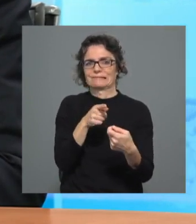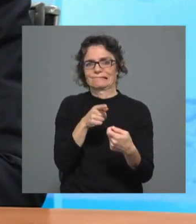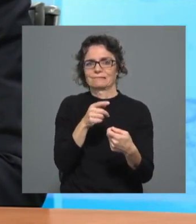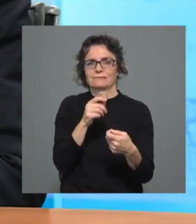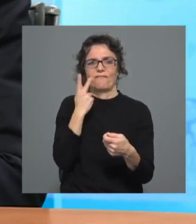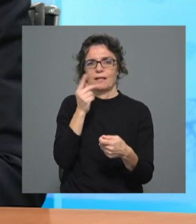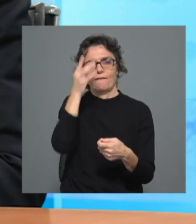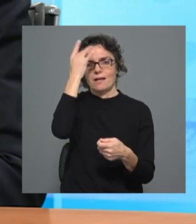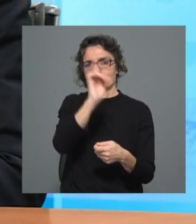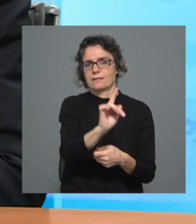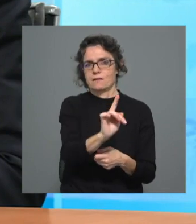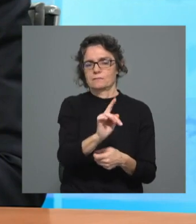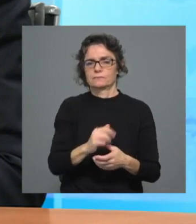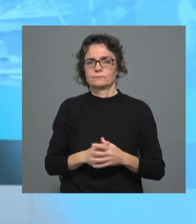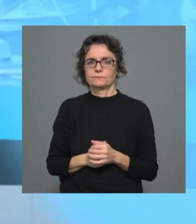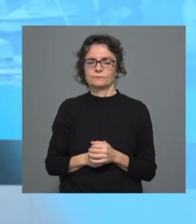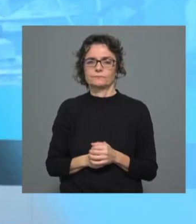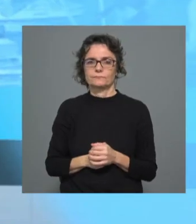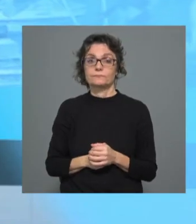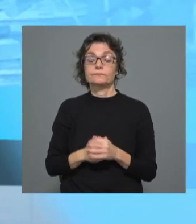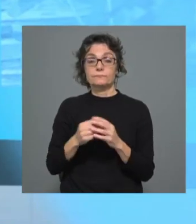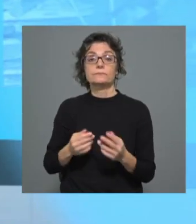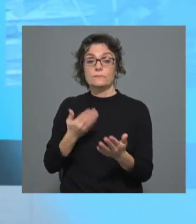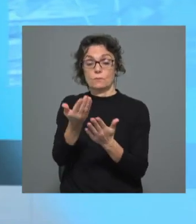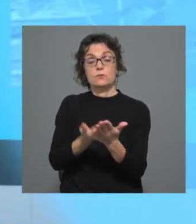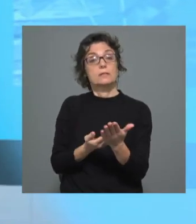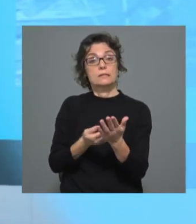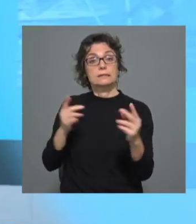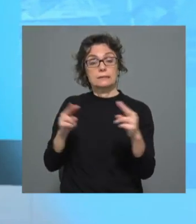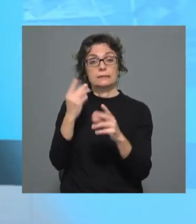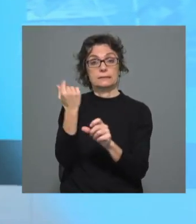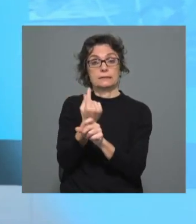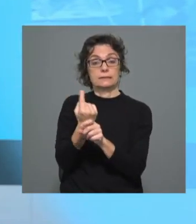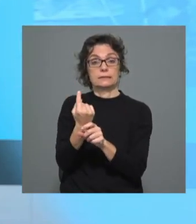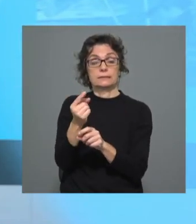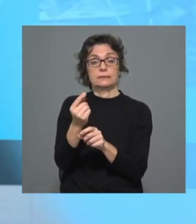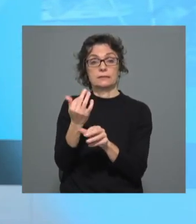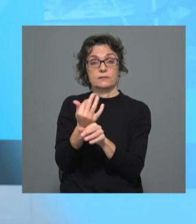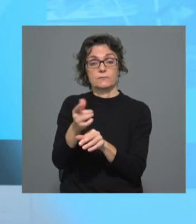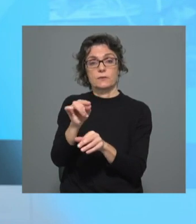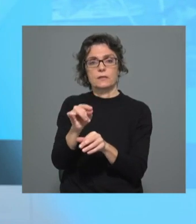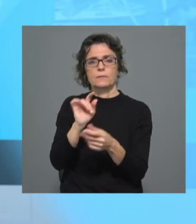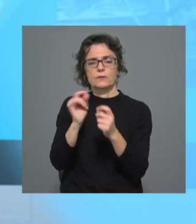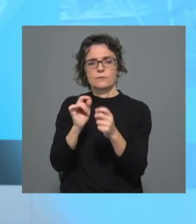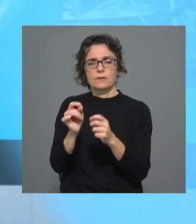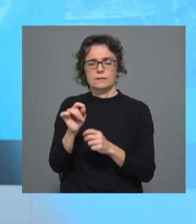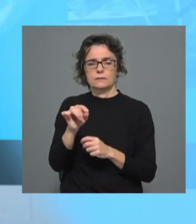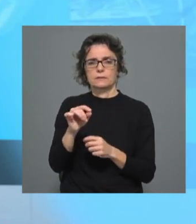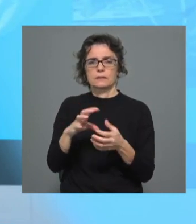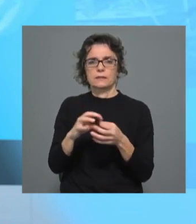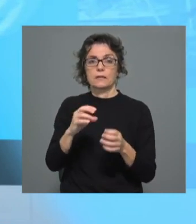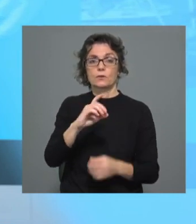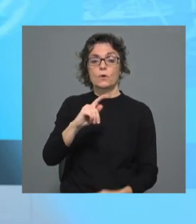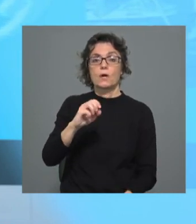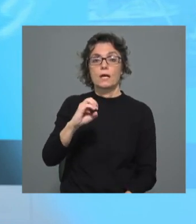para este oitavário, entre celebrações e debates em torno do ecumenismo. Gostava de lhe perguntar também, Padre Peter, que relevância terá este